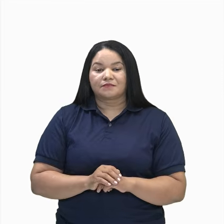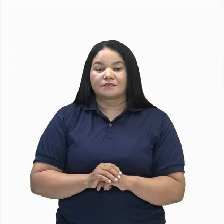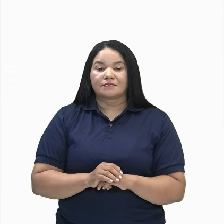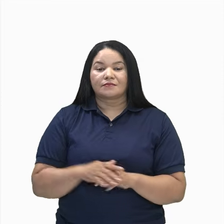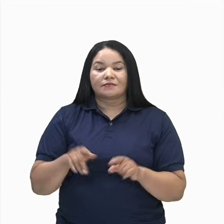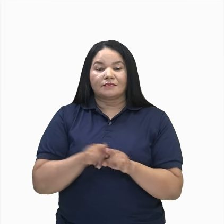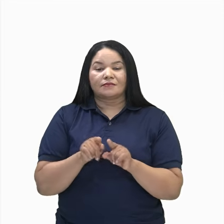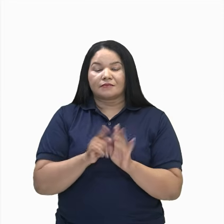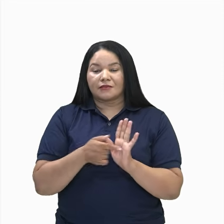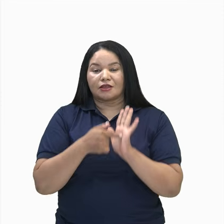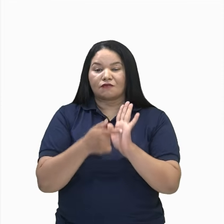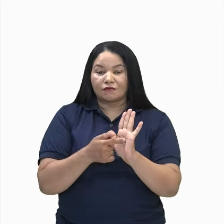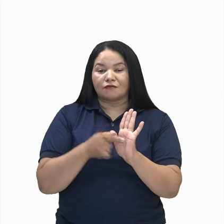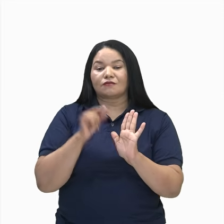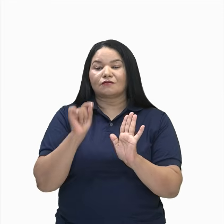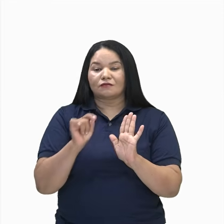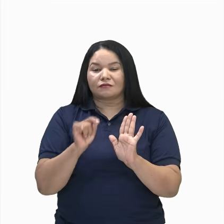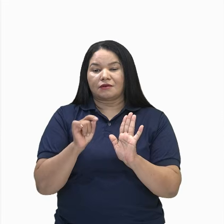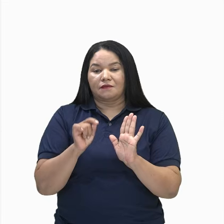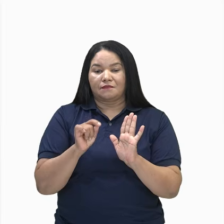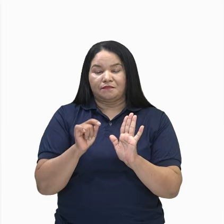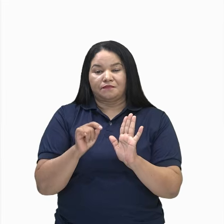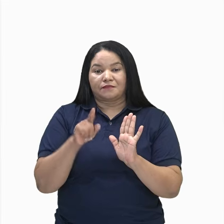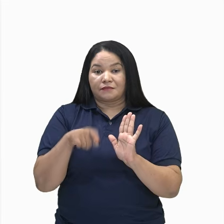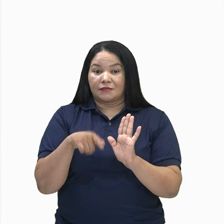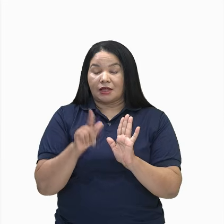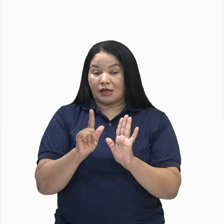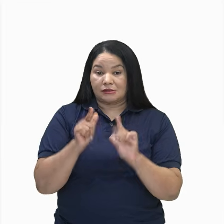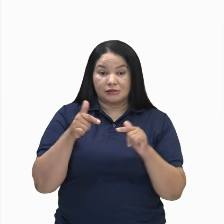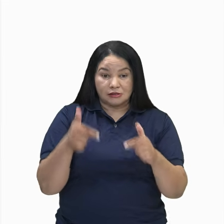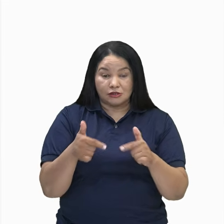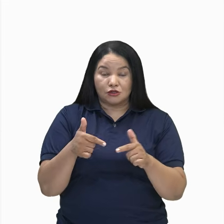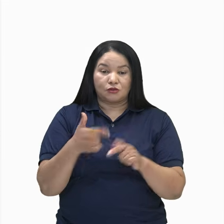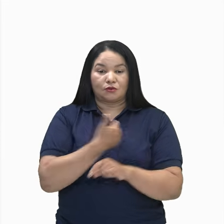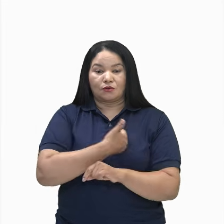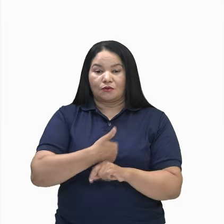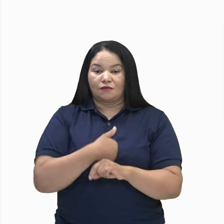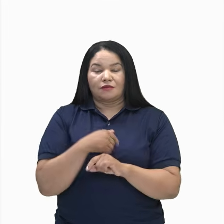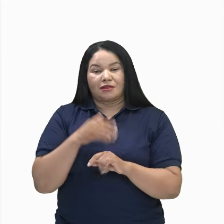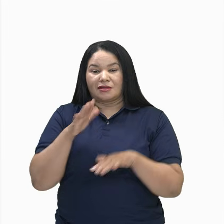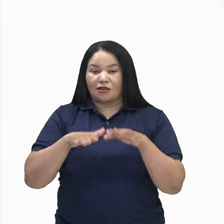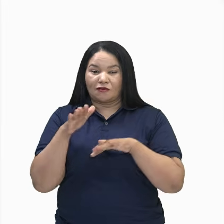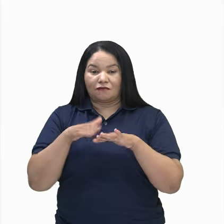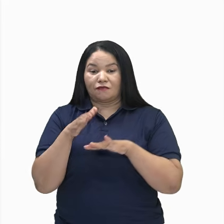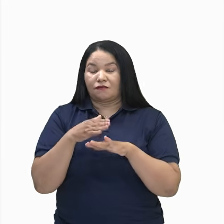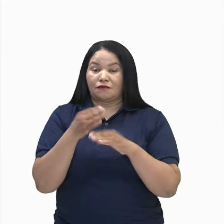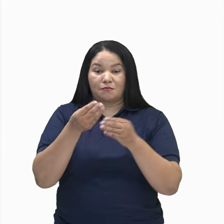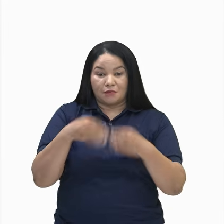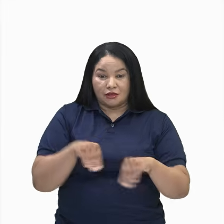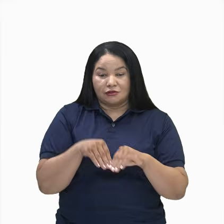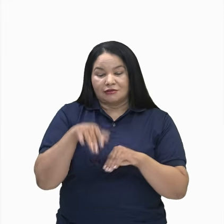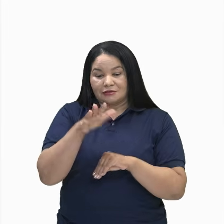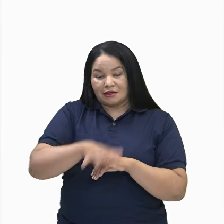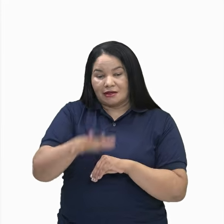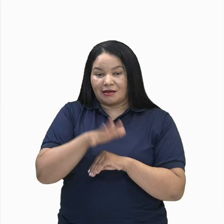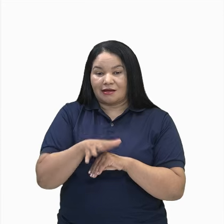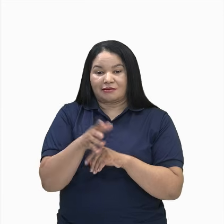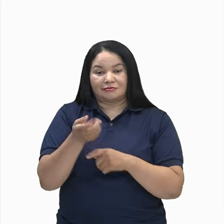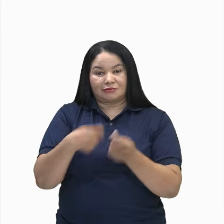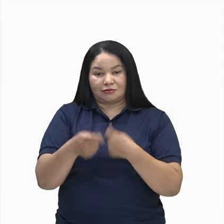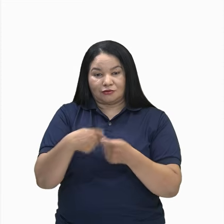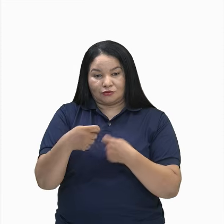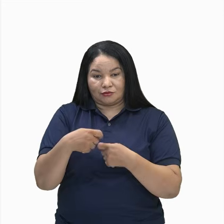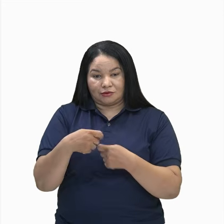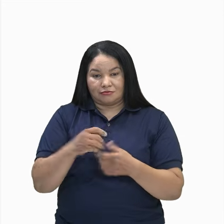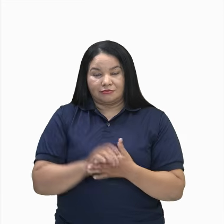em foco? Fica em foco uma ação governamental que prejudica o setor econômico. Olha aí,